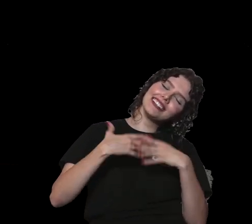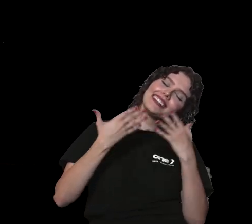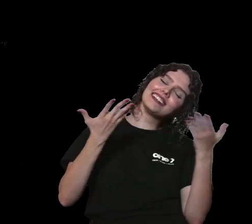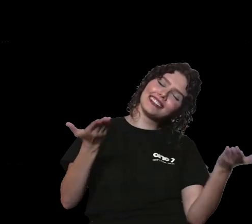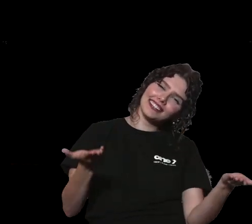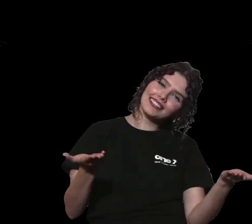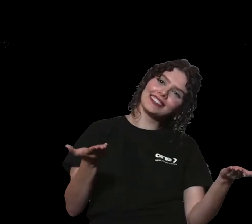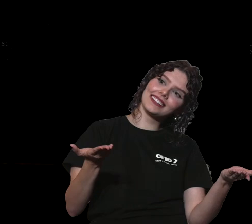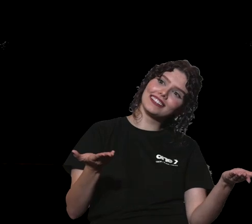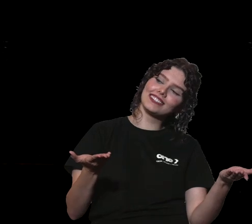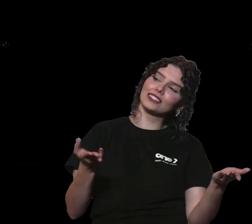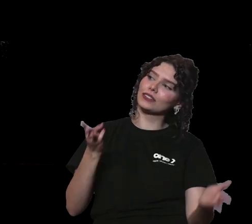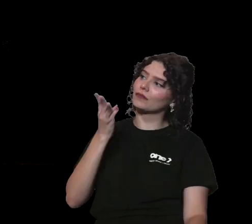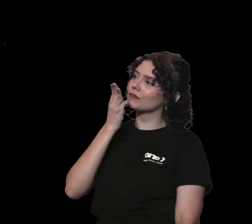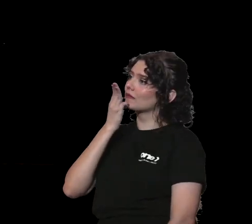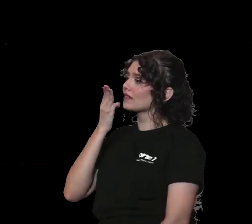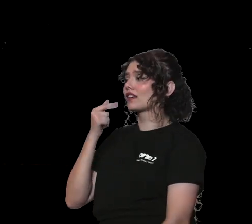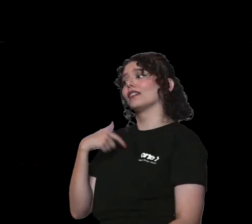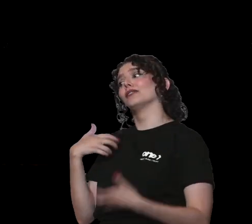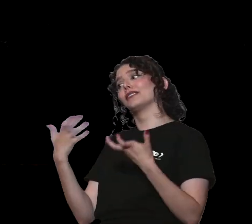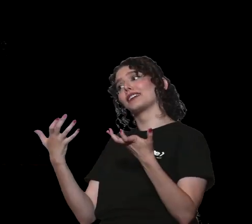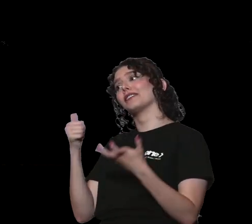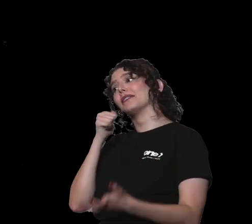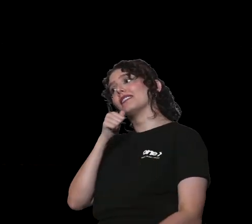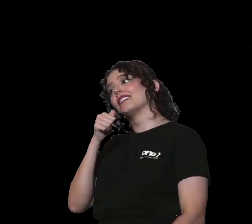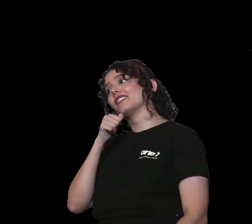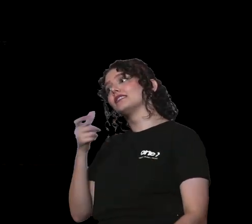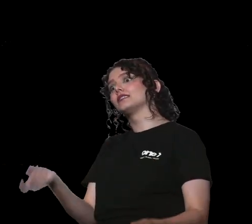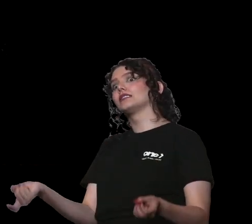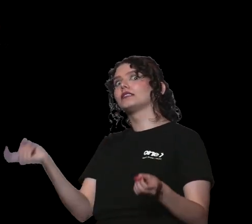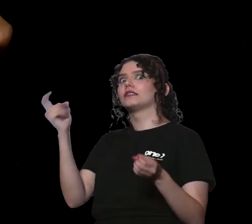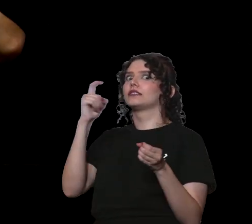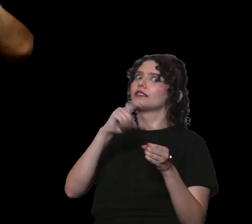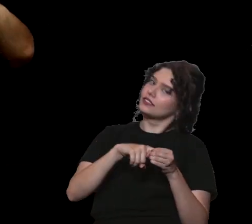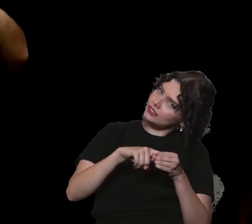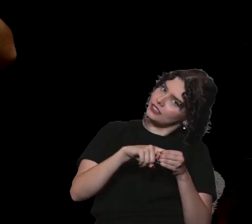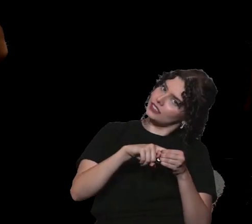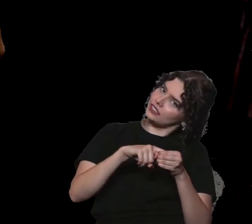chegar até ela e falar: eu quero minha mulher de volta.